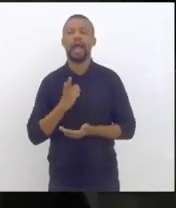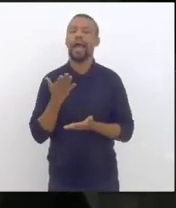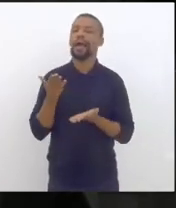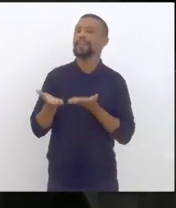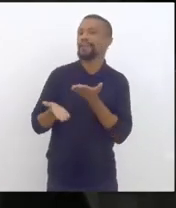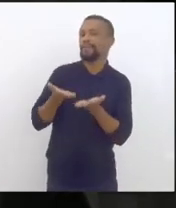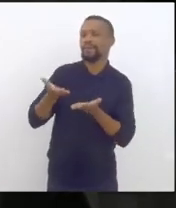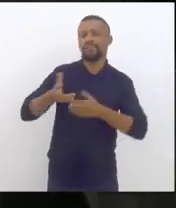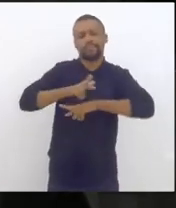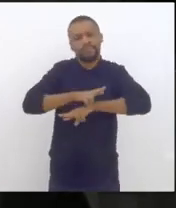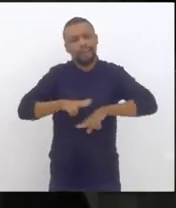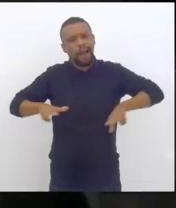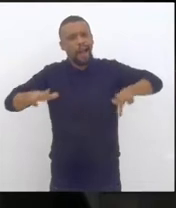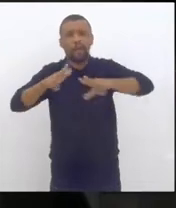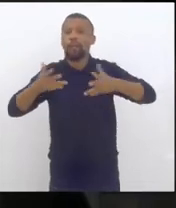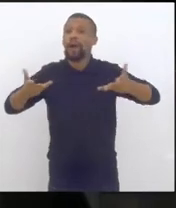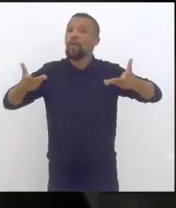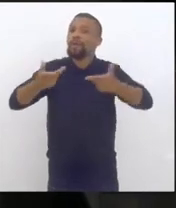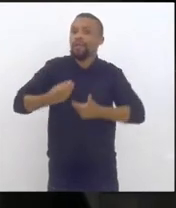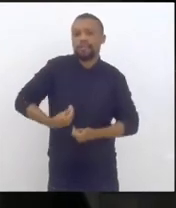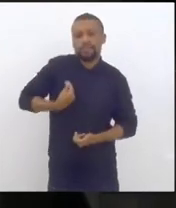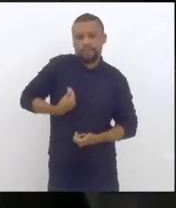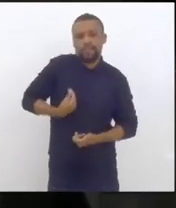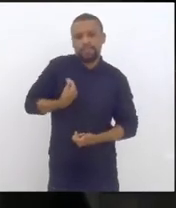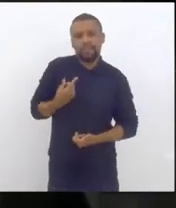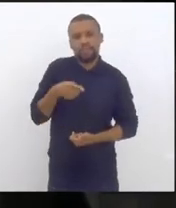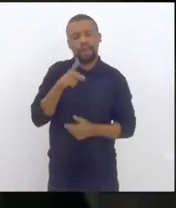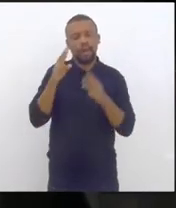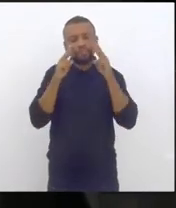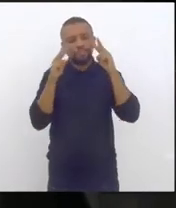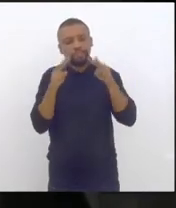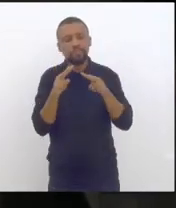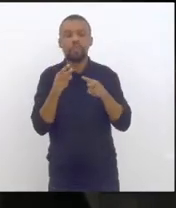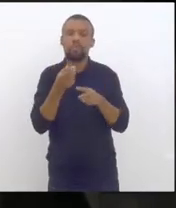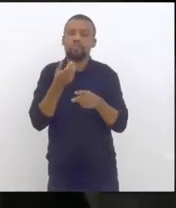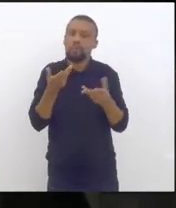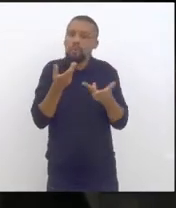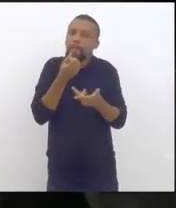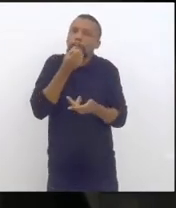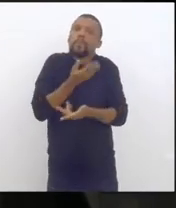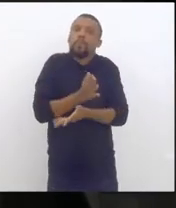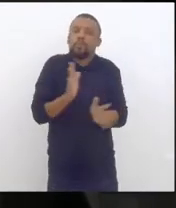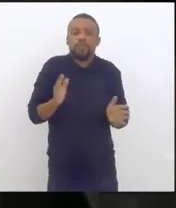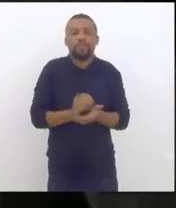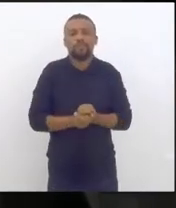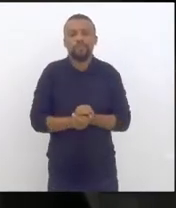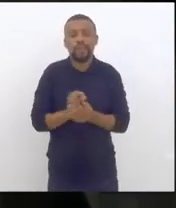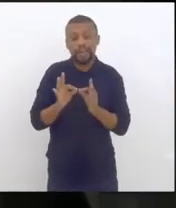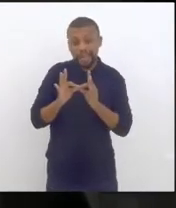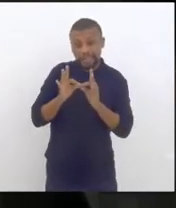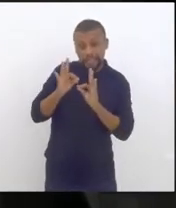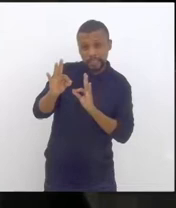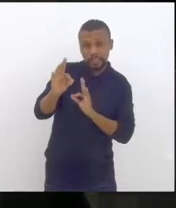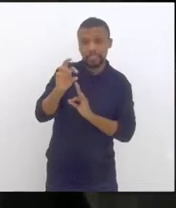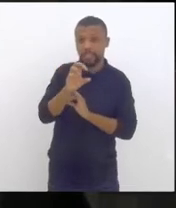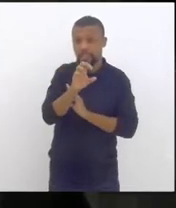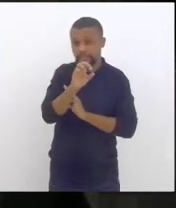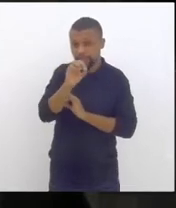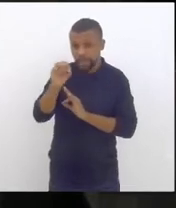de enfermagem qualidade de vida reconhecidamente alta e a 500 metros dali